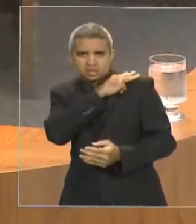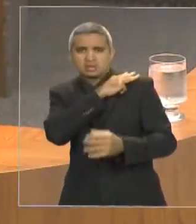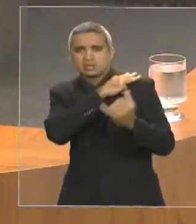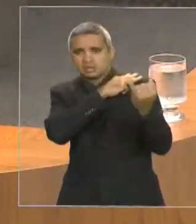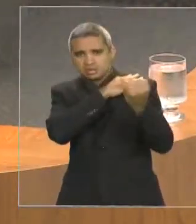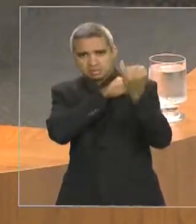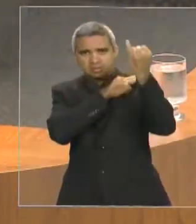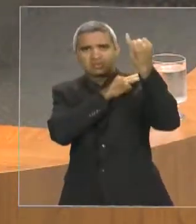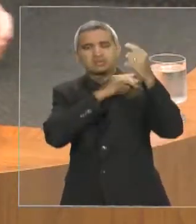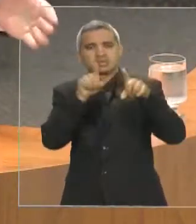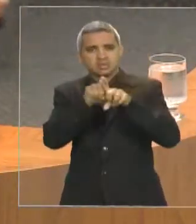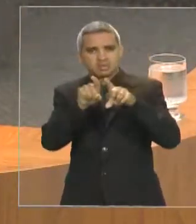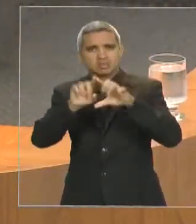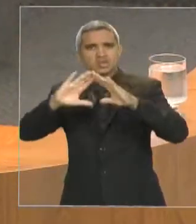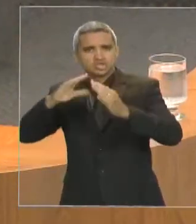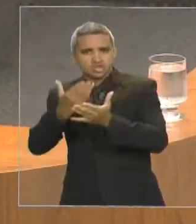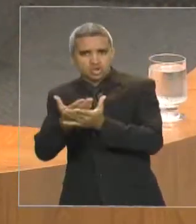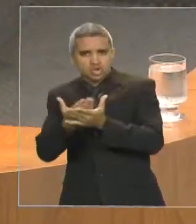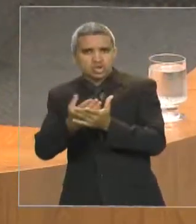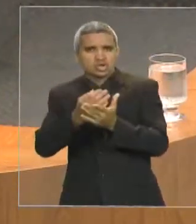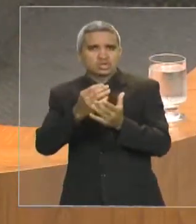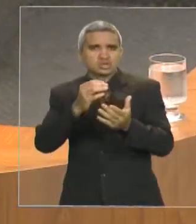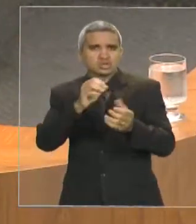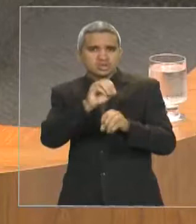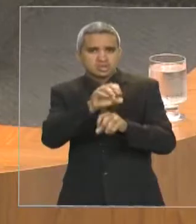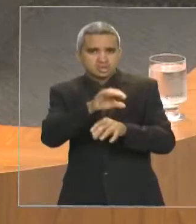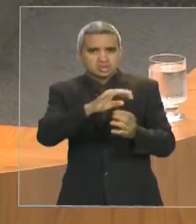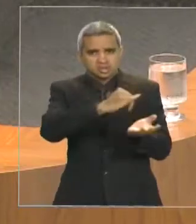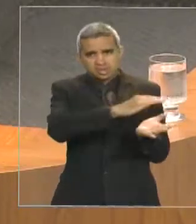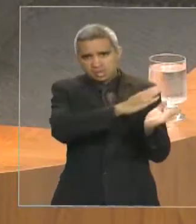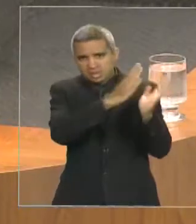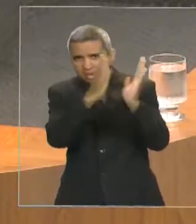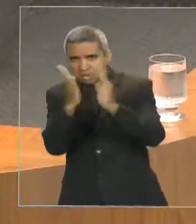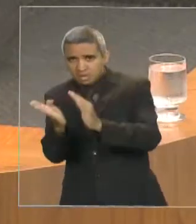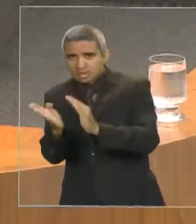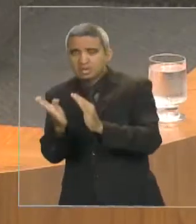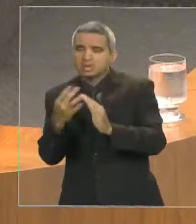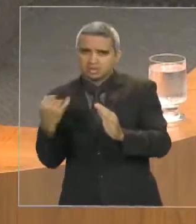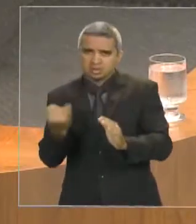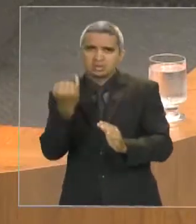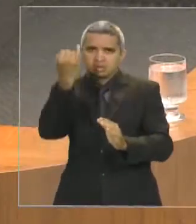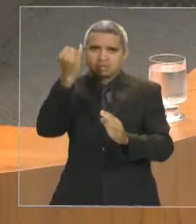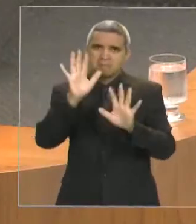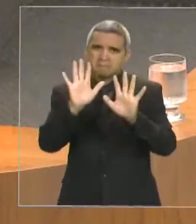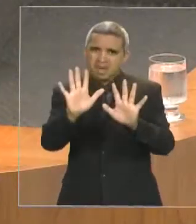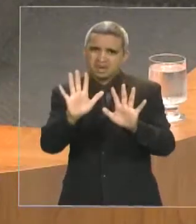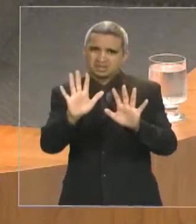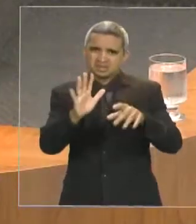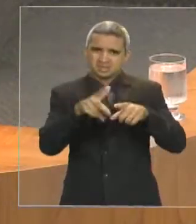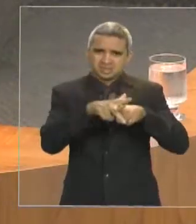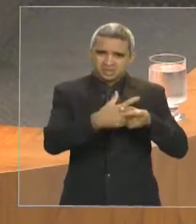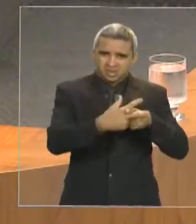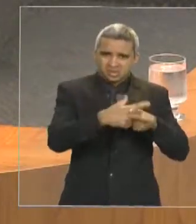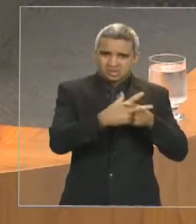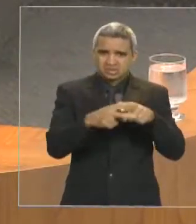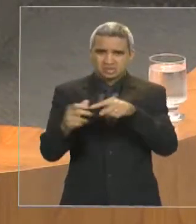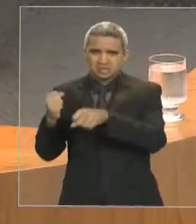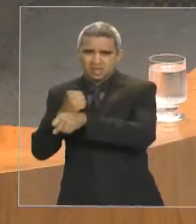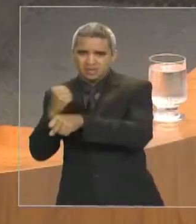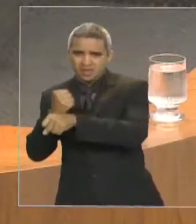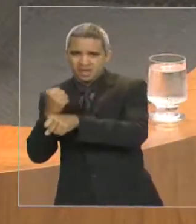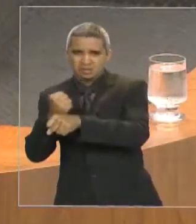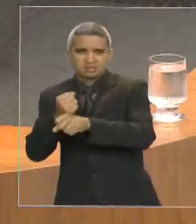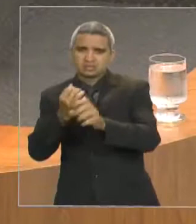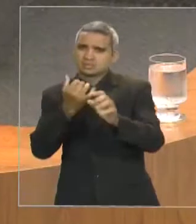consta aqui no relatório e são feitos importantes. Agora, dizer que manutenção é reconstrução de escola e reforma de escola, jamais. E da propaganda